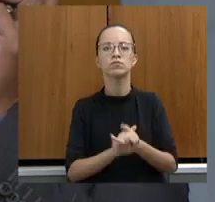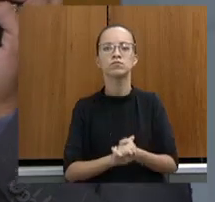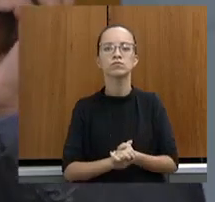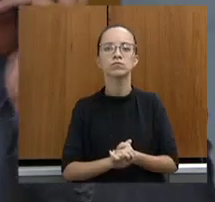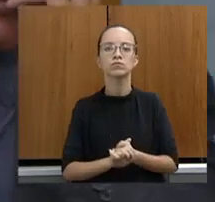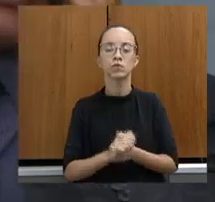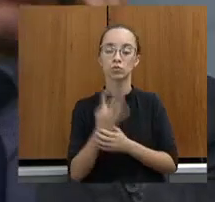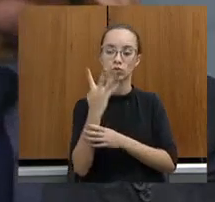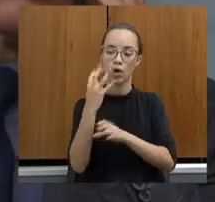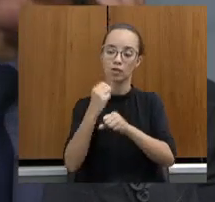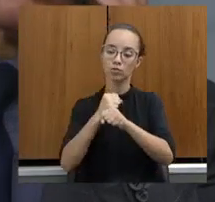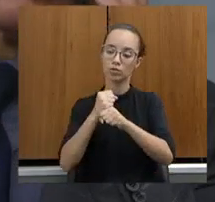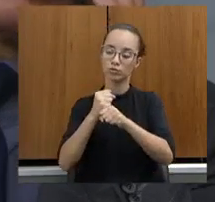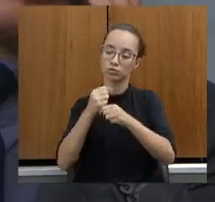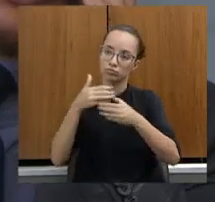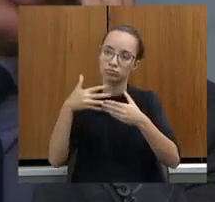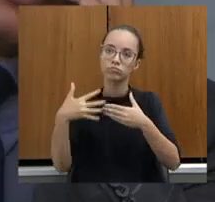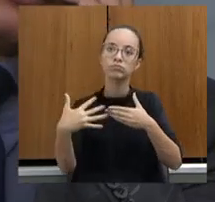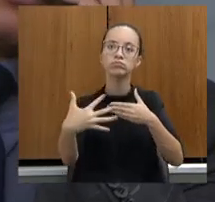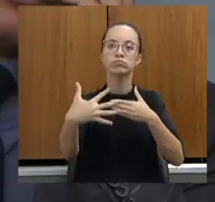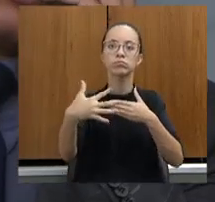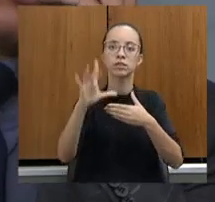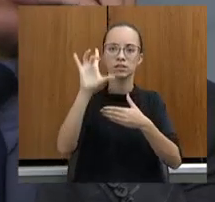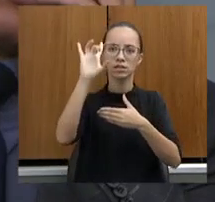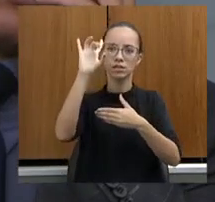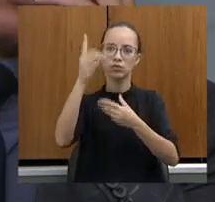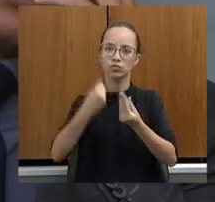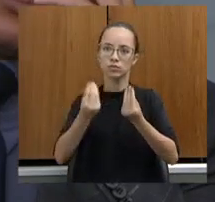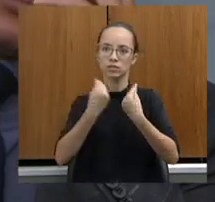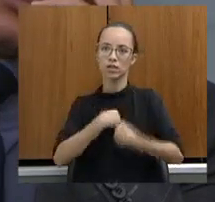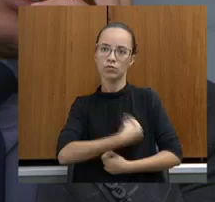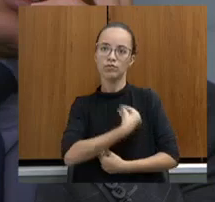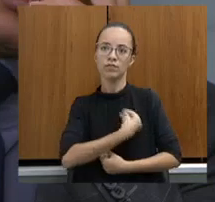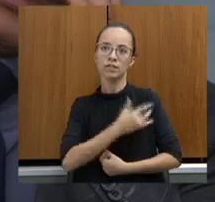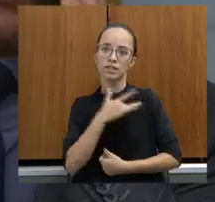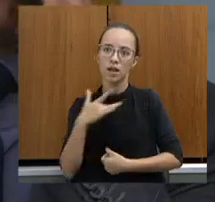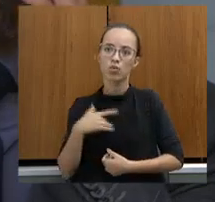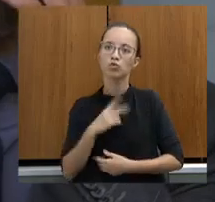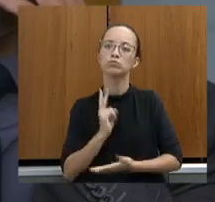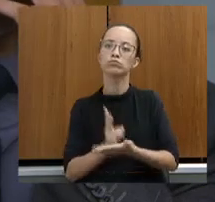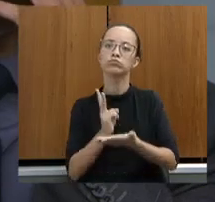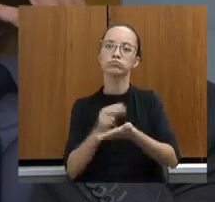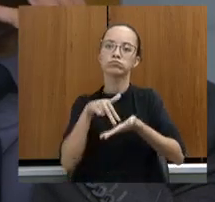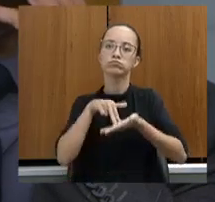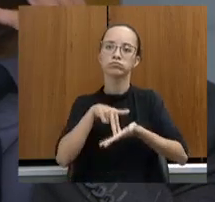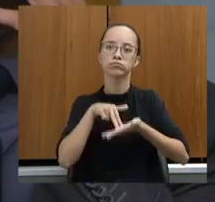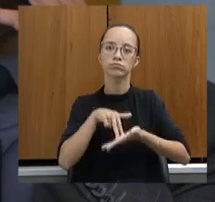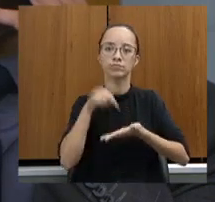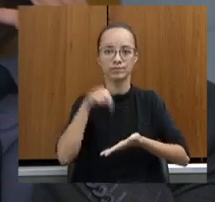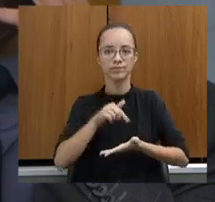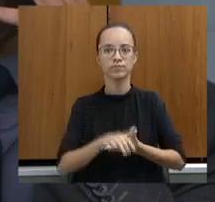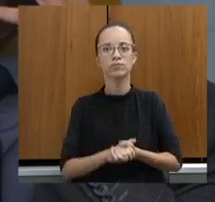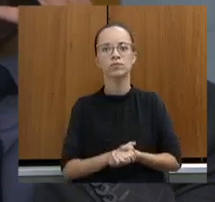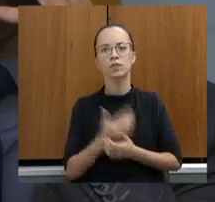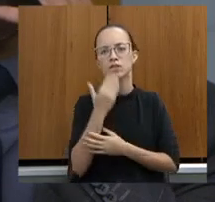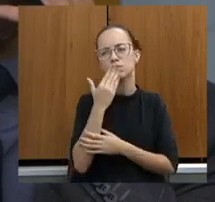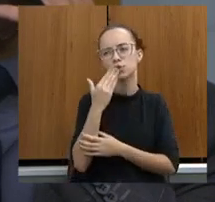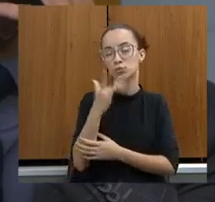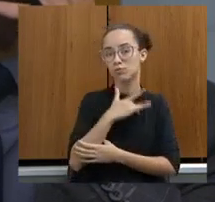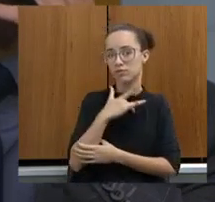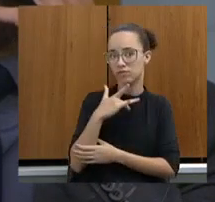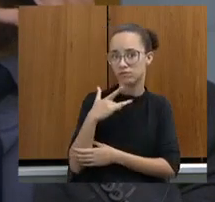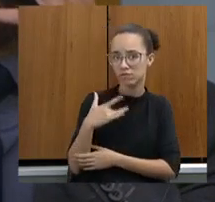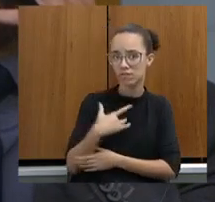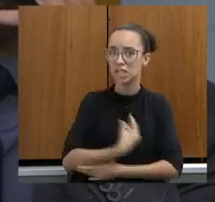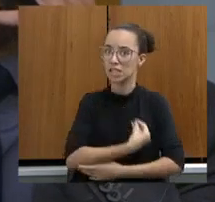nos próximos quatro anos Deus nos dando vida e saúde para que possamos estar aqui e quando nós pedimos vida e saúde